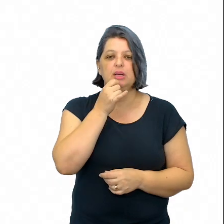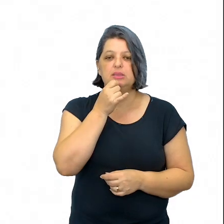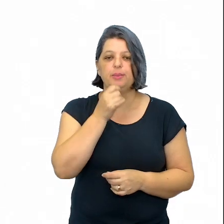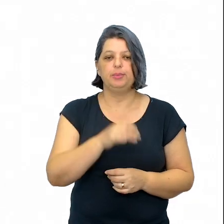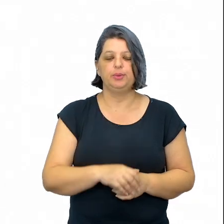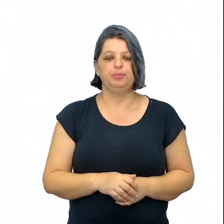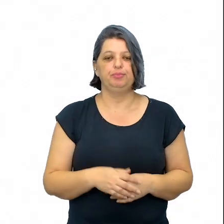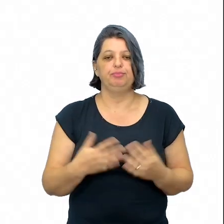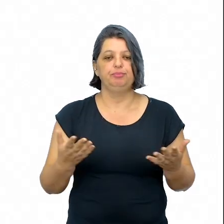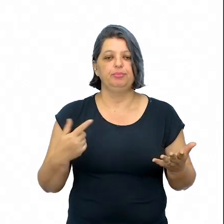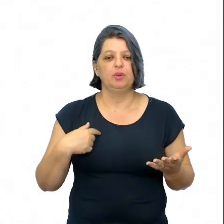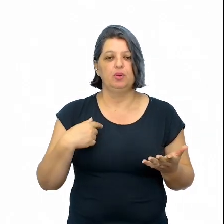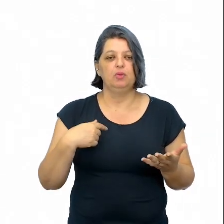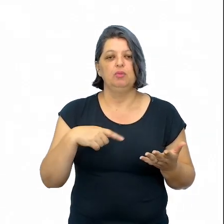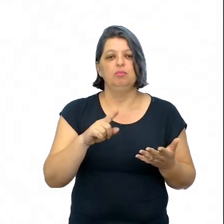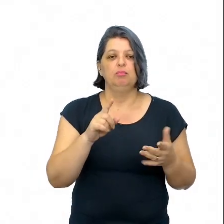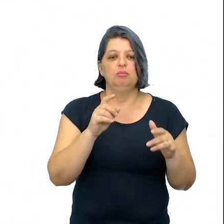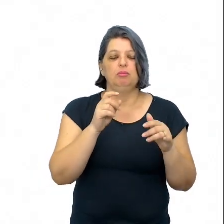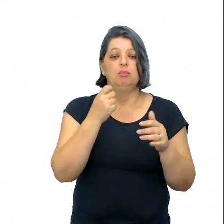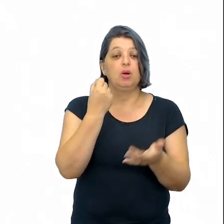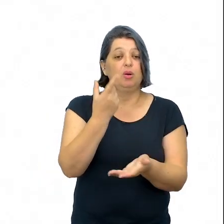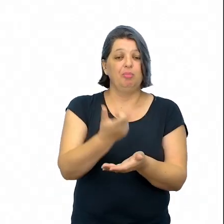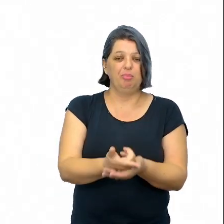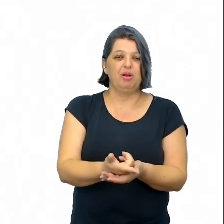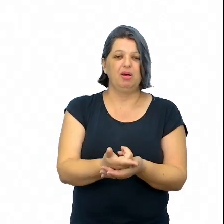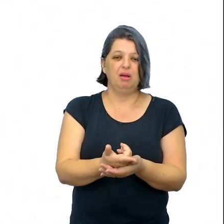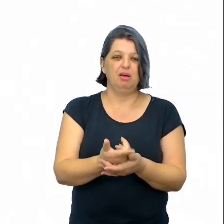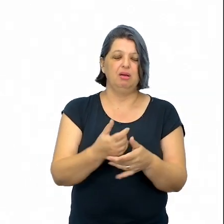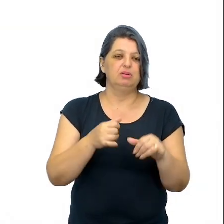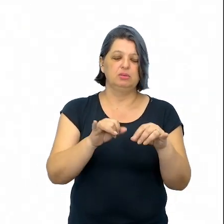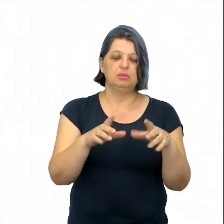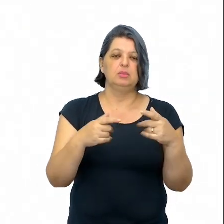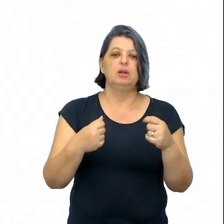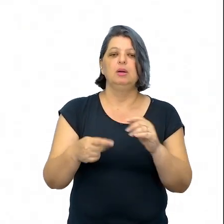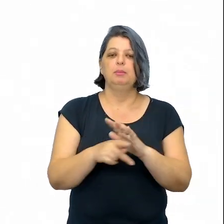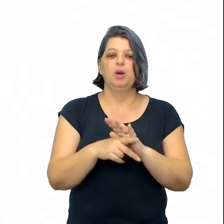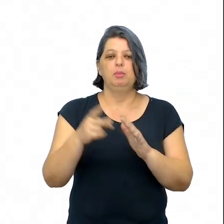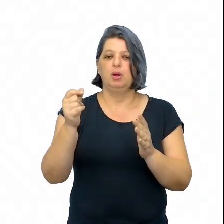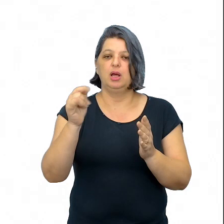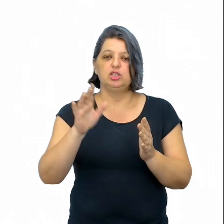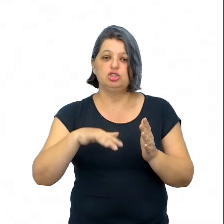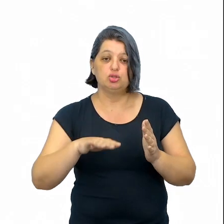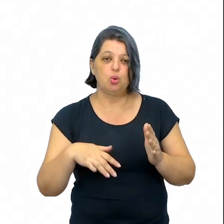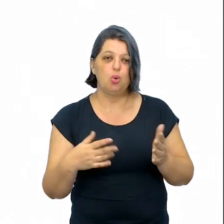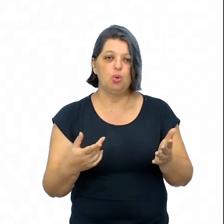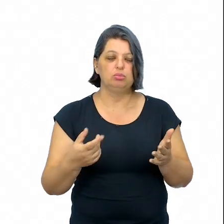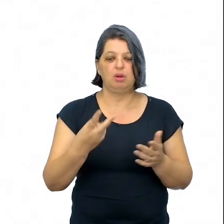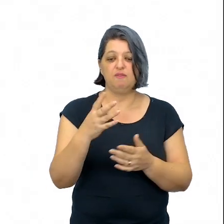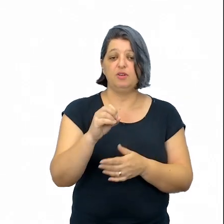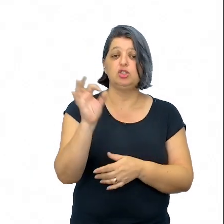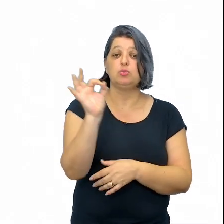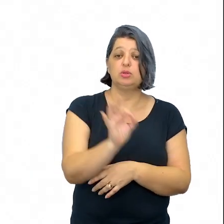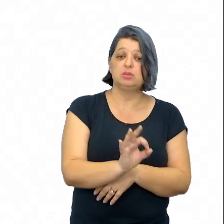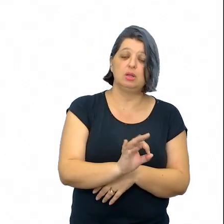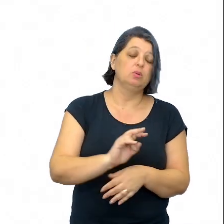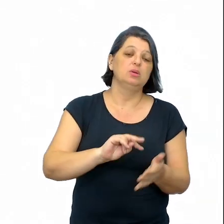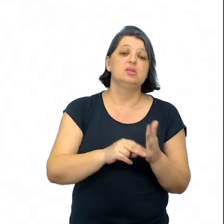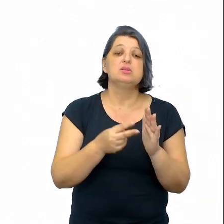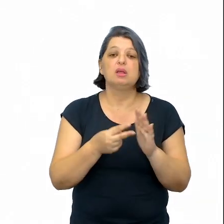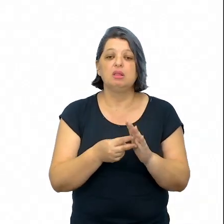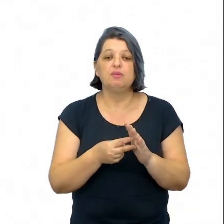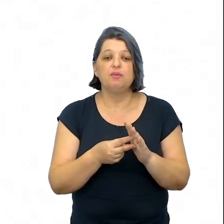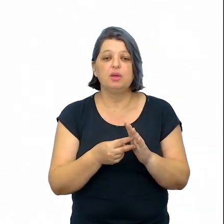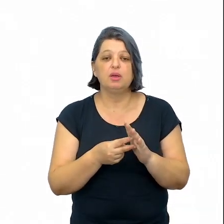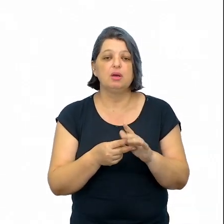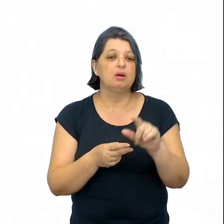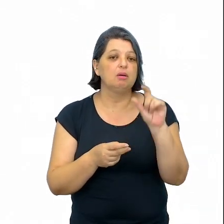seguinte: quando eu vou comprar alguma coisa que me oferece um desconto por pagamento à vista, um desconto de 20%. O que significa